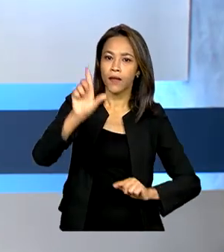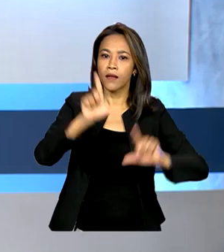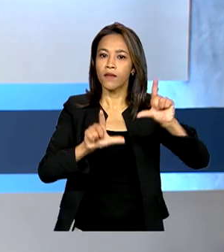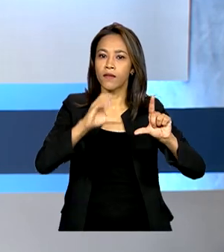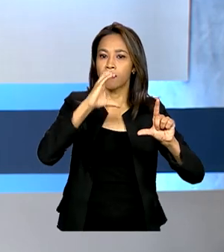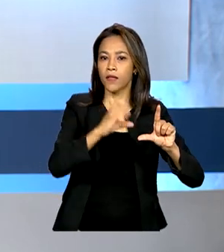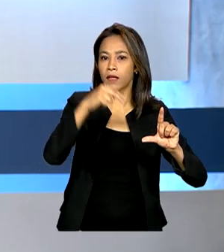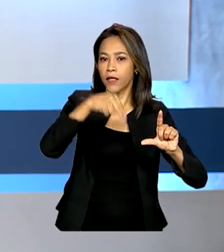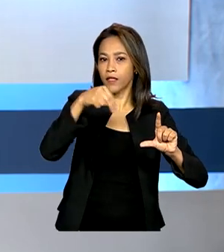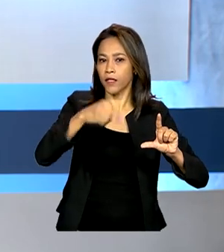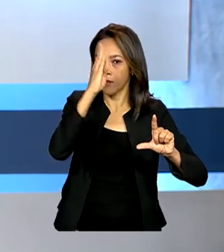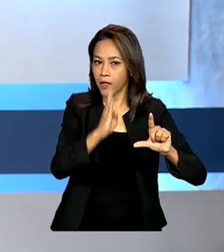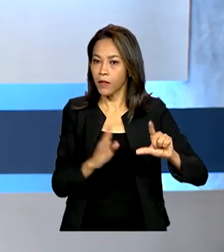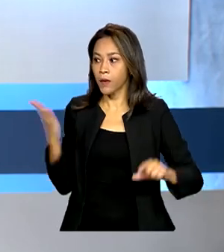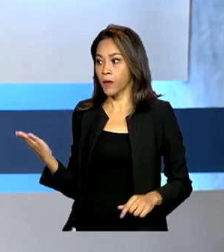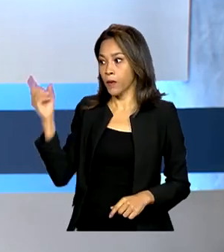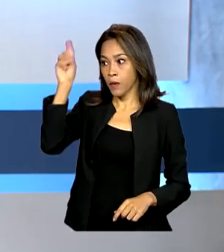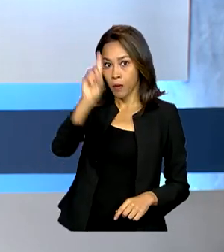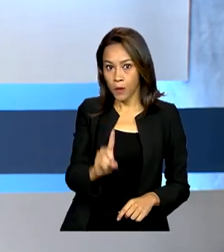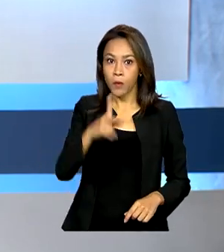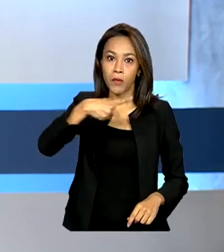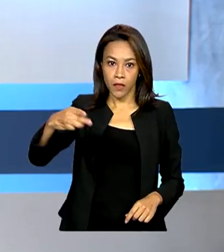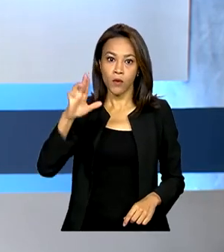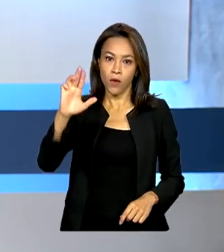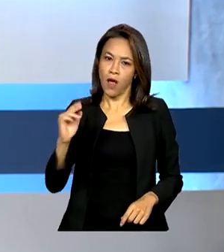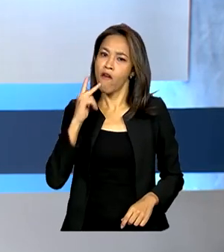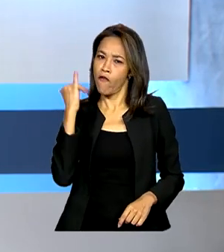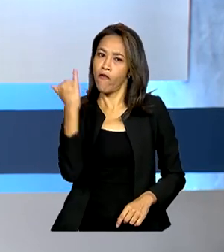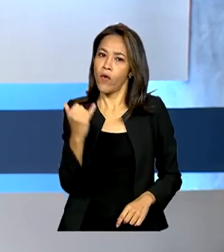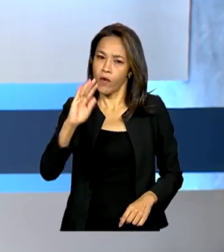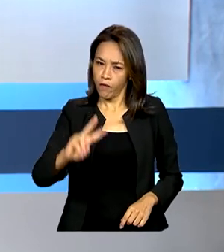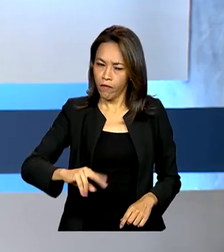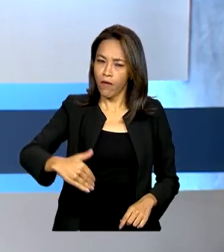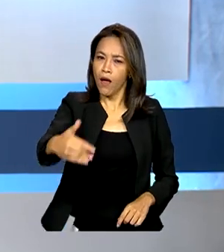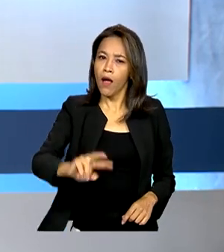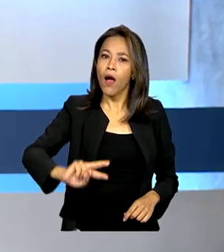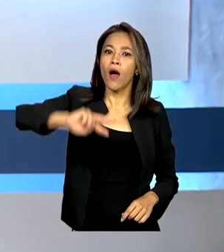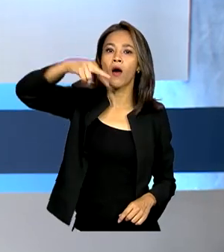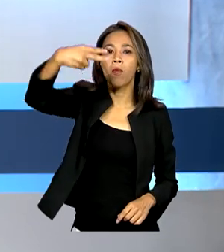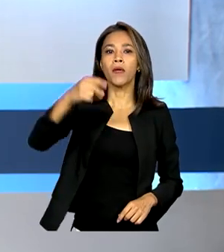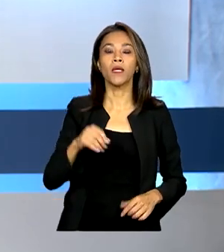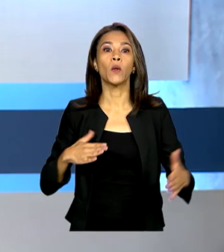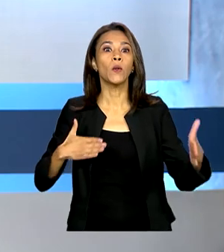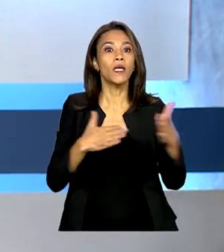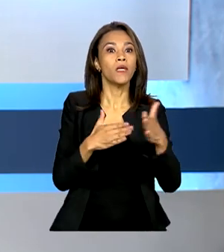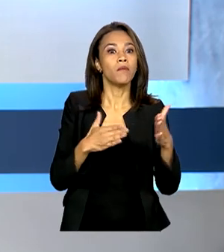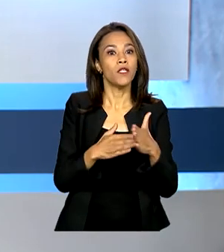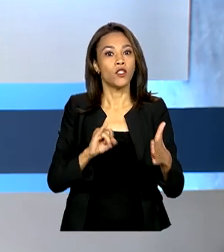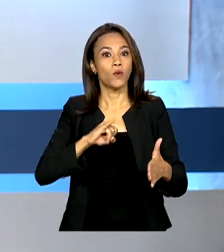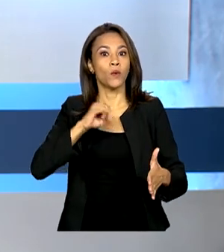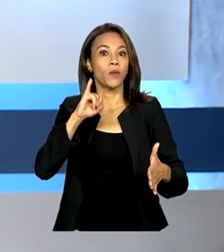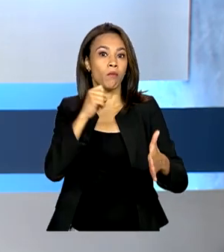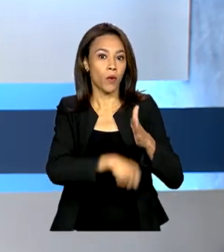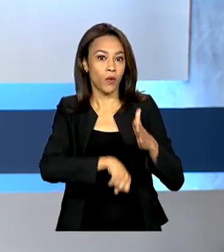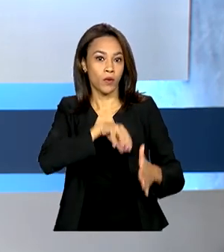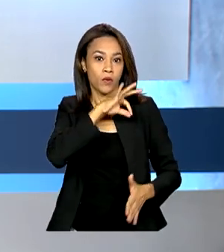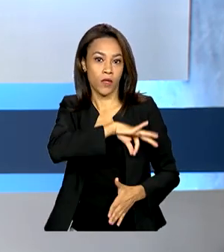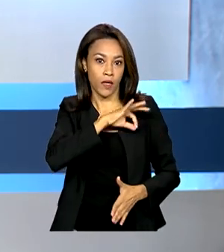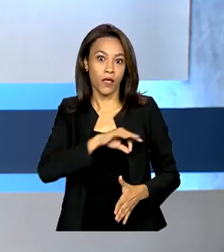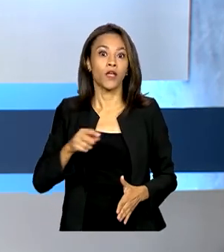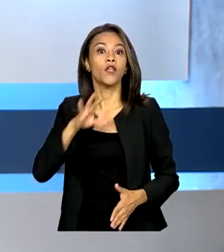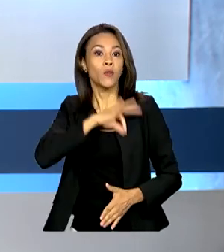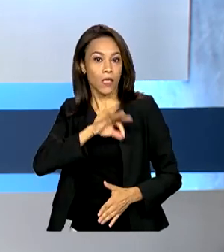Brasil, o presidente Lula confirmou que vai aumentar o limite de isenção do imposto de renda e o salário mínimo